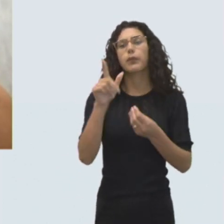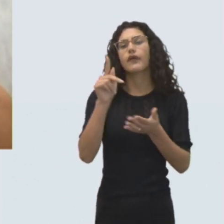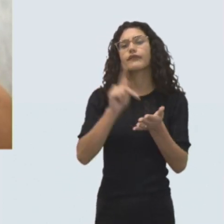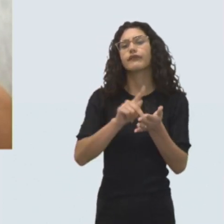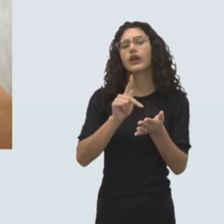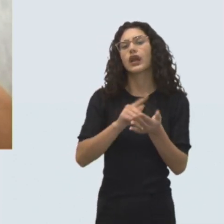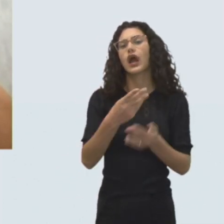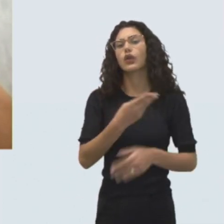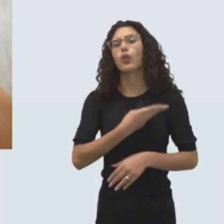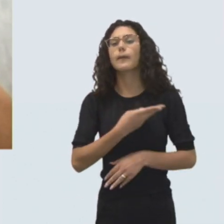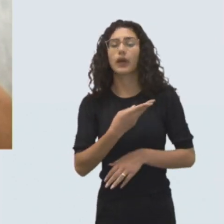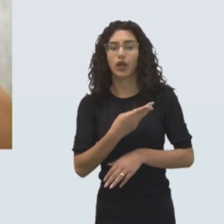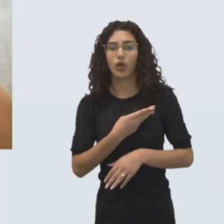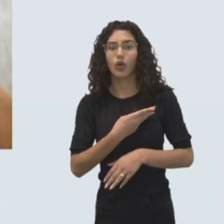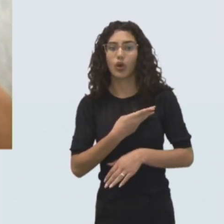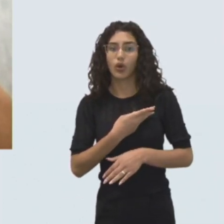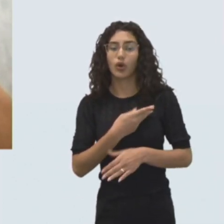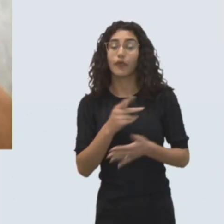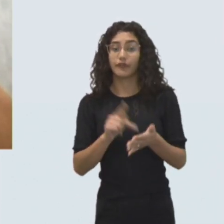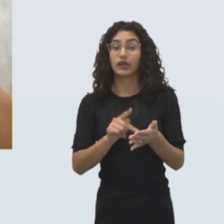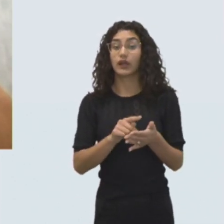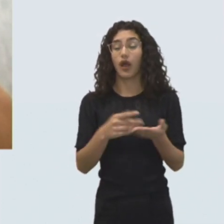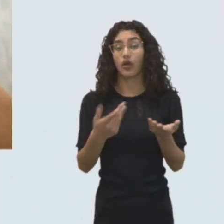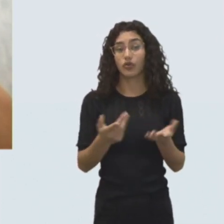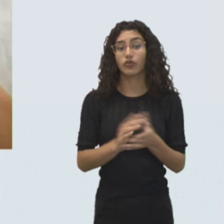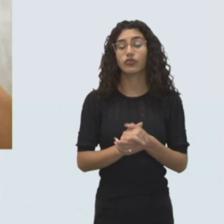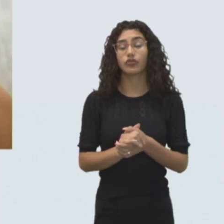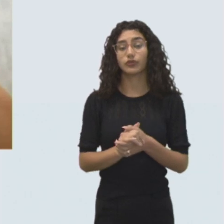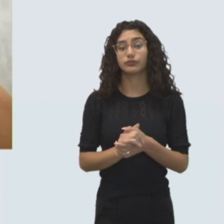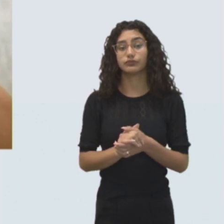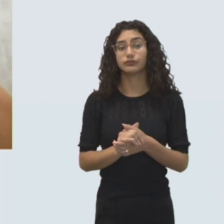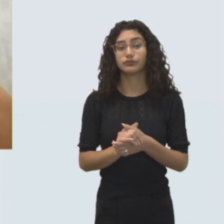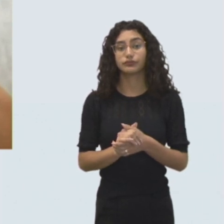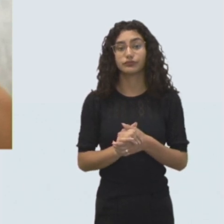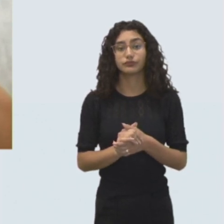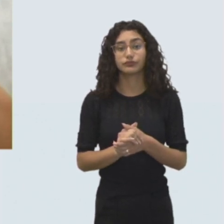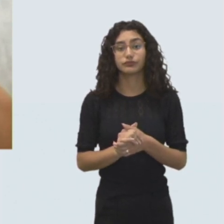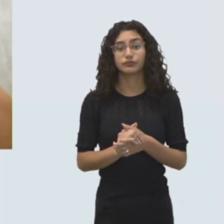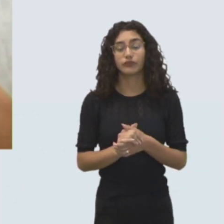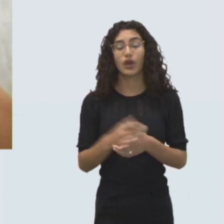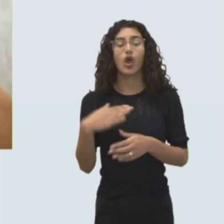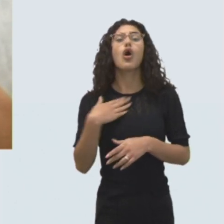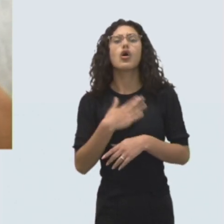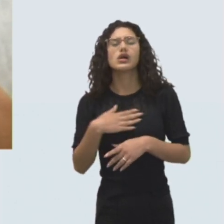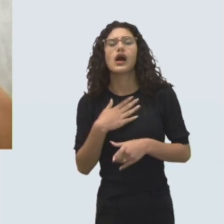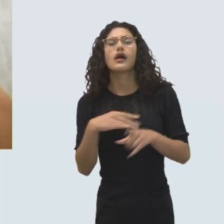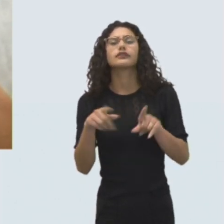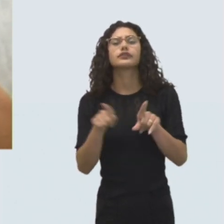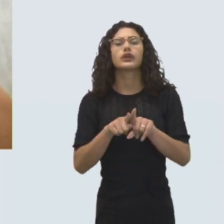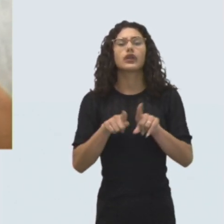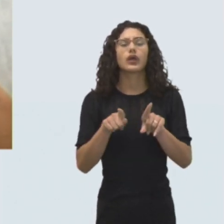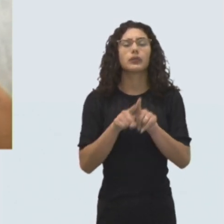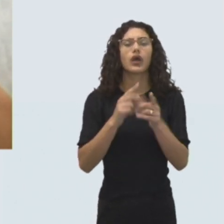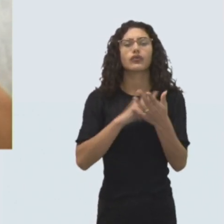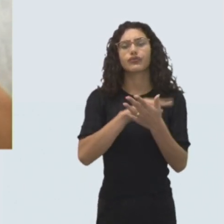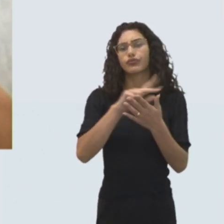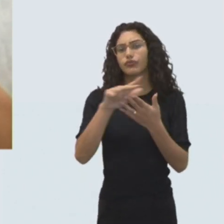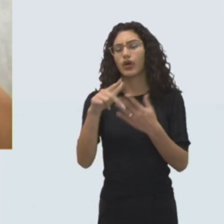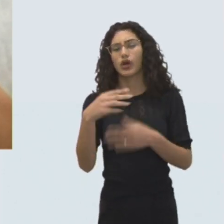um amigo, né? Óbvio que os gregos gostavam de dar nome a todas as coisas,